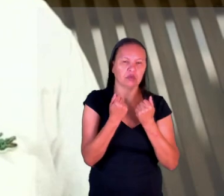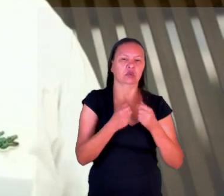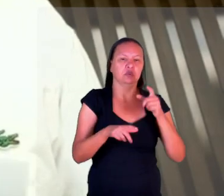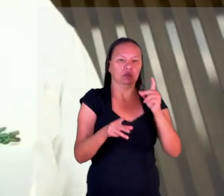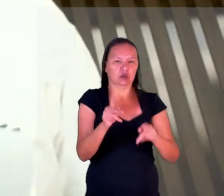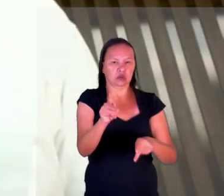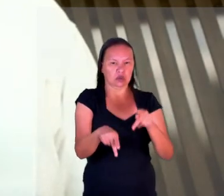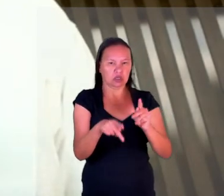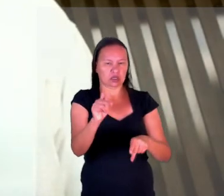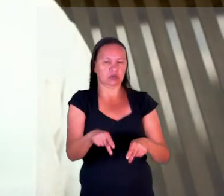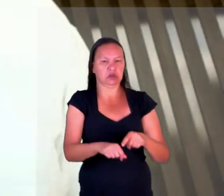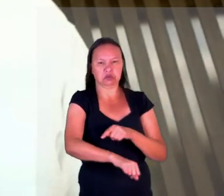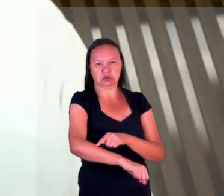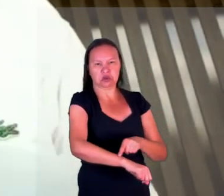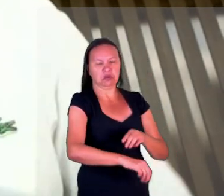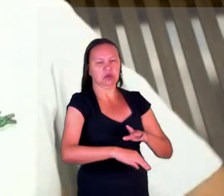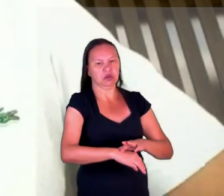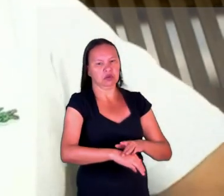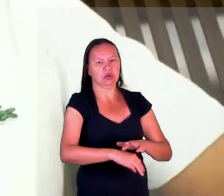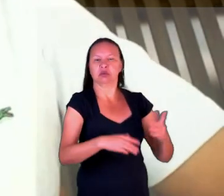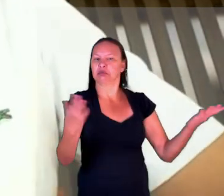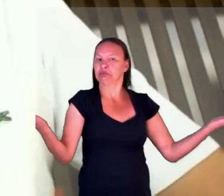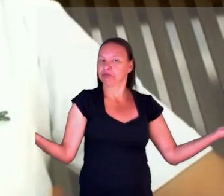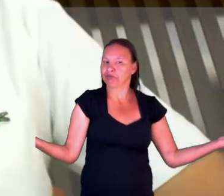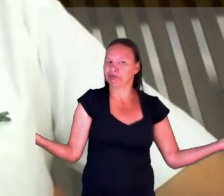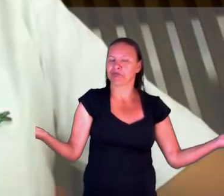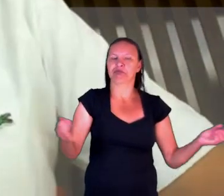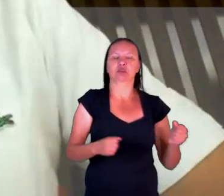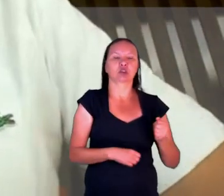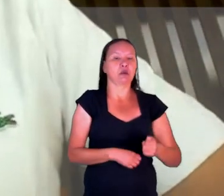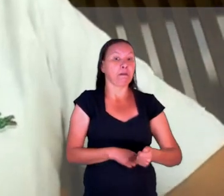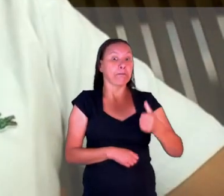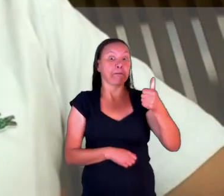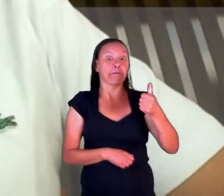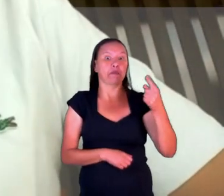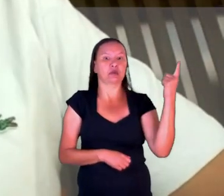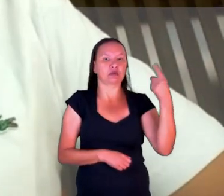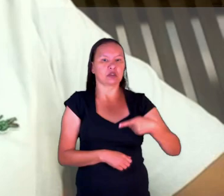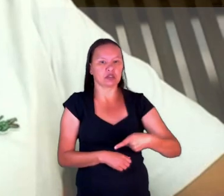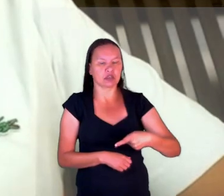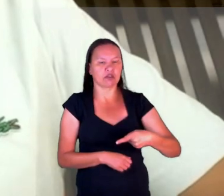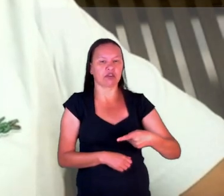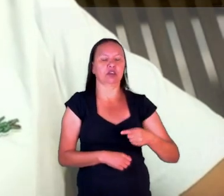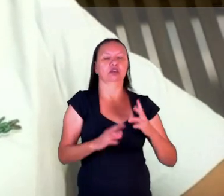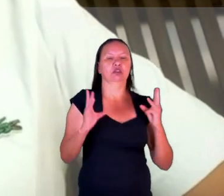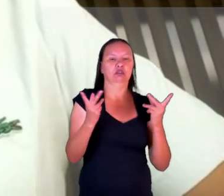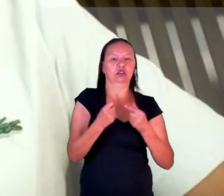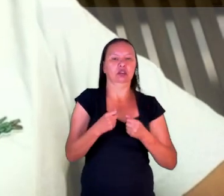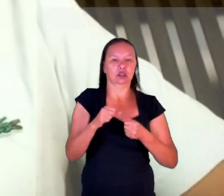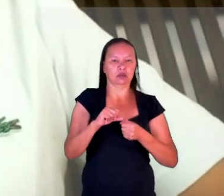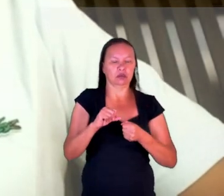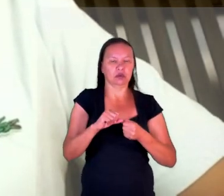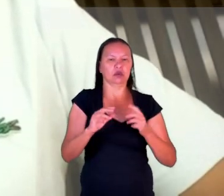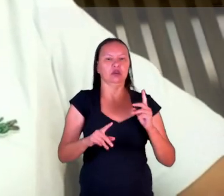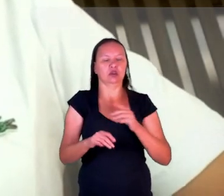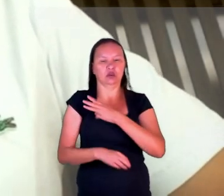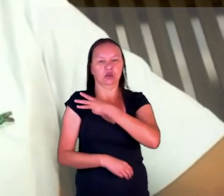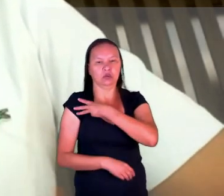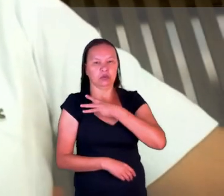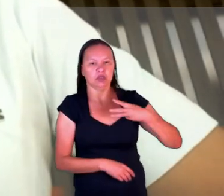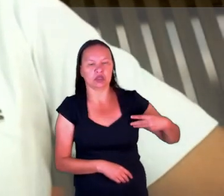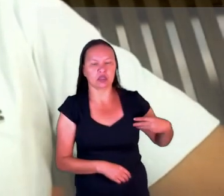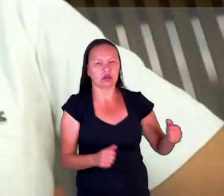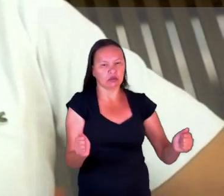pessoas eh e aí eu acho que um desafio que fica para nós um desafio E aí para somar com o ministério público